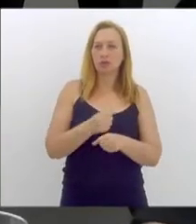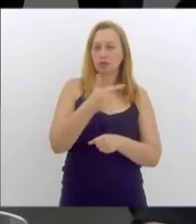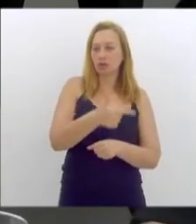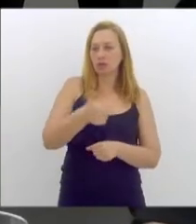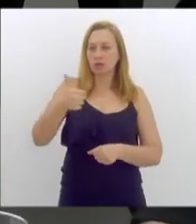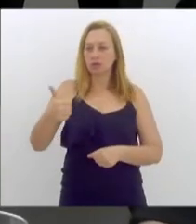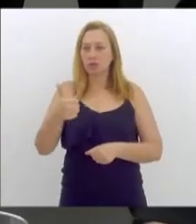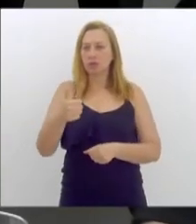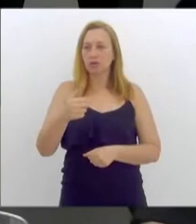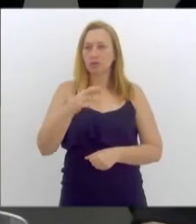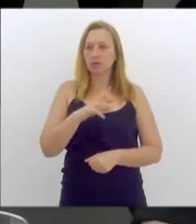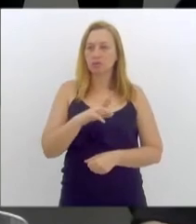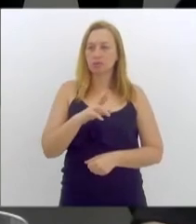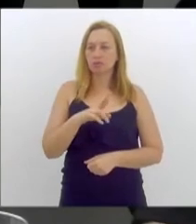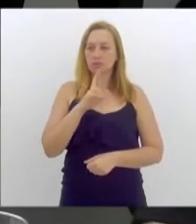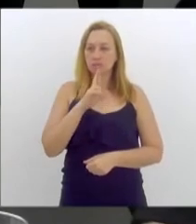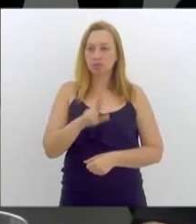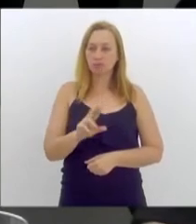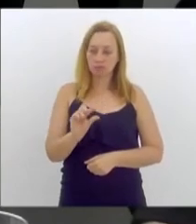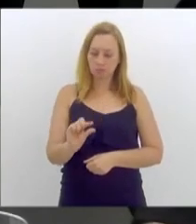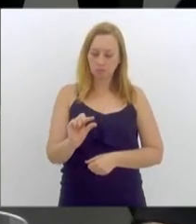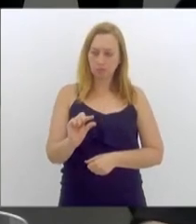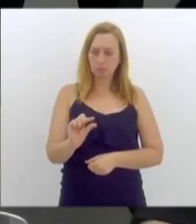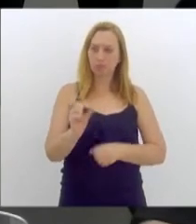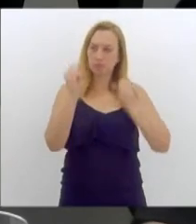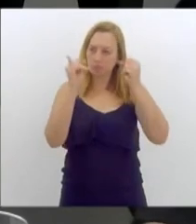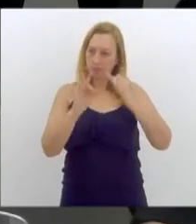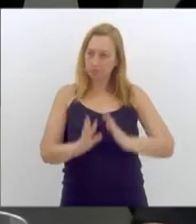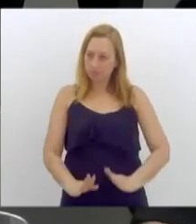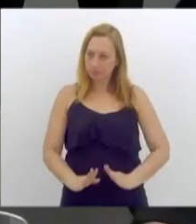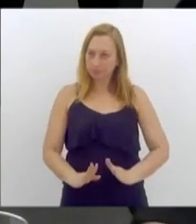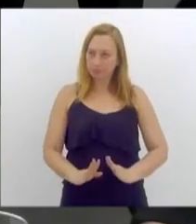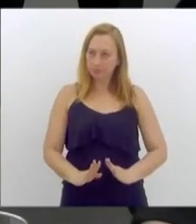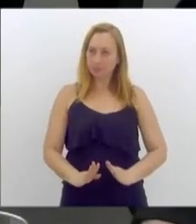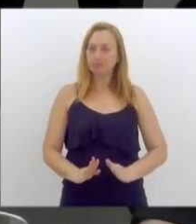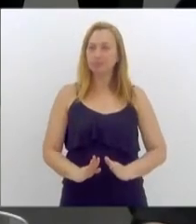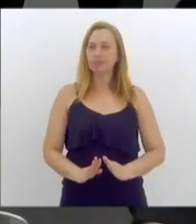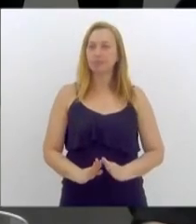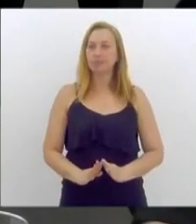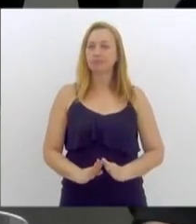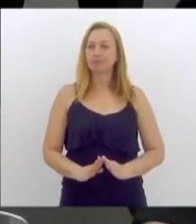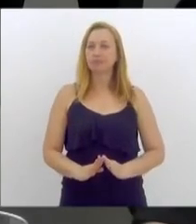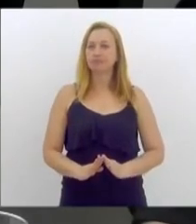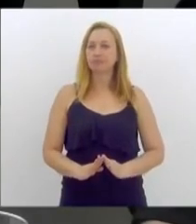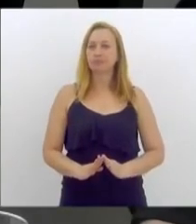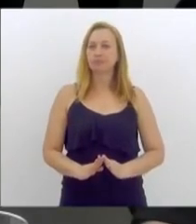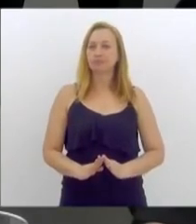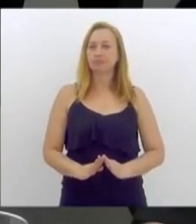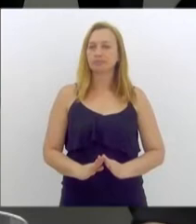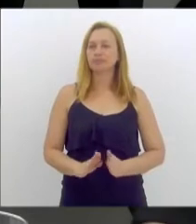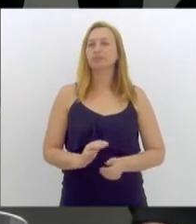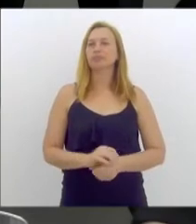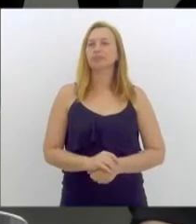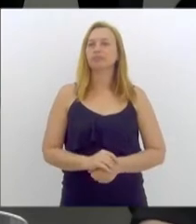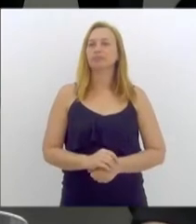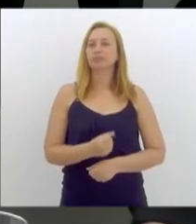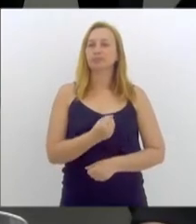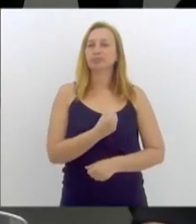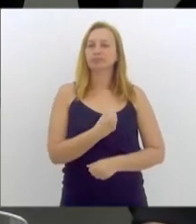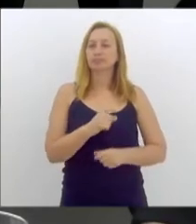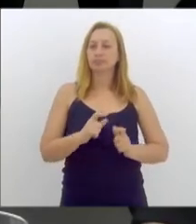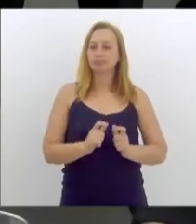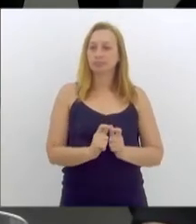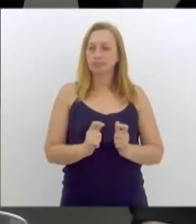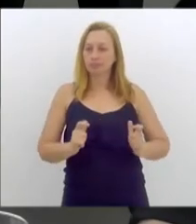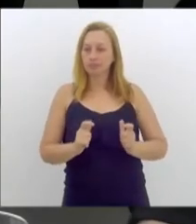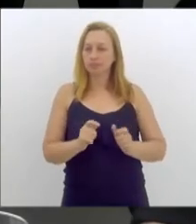é um resultado um pouco menor é explicado pela pela aumento né Principalmente aumento das despesas